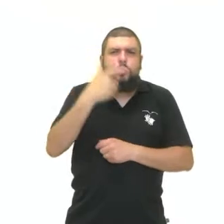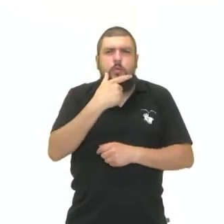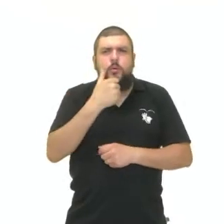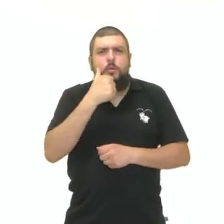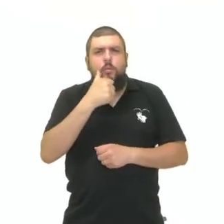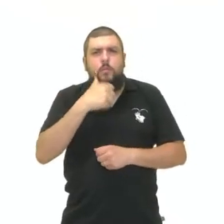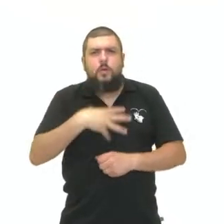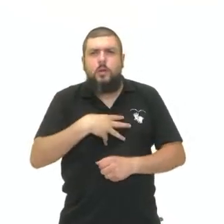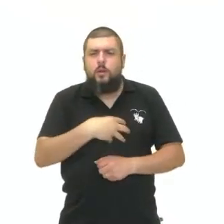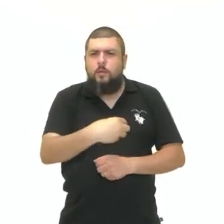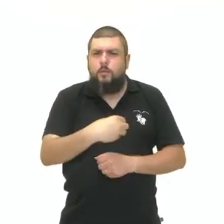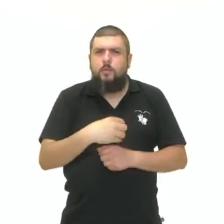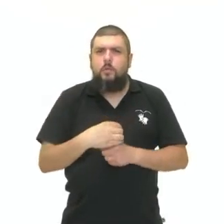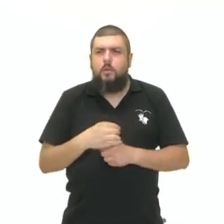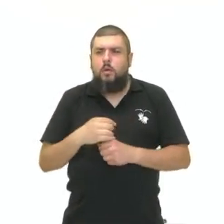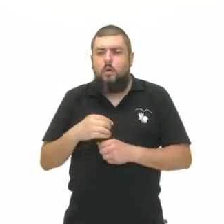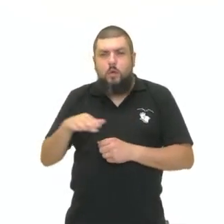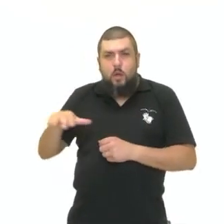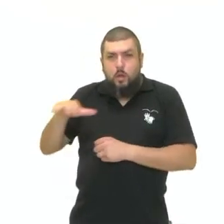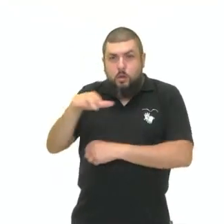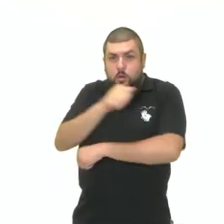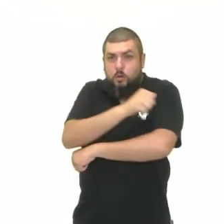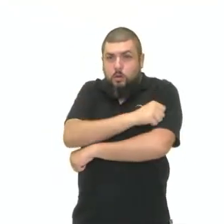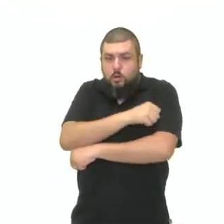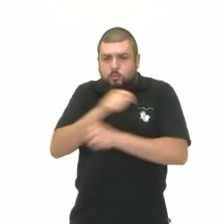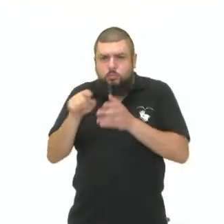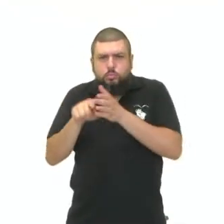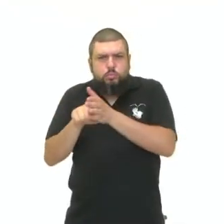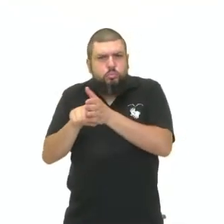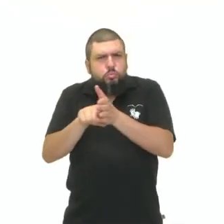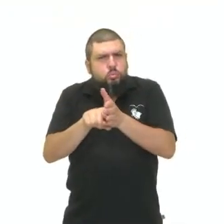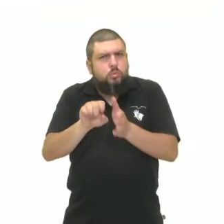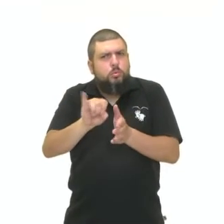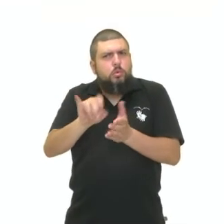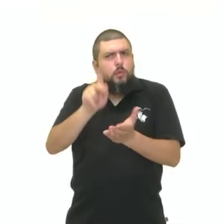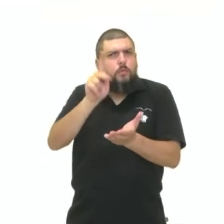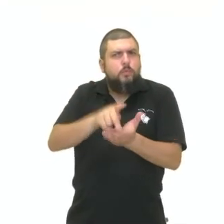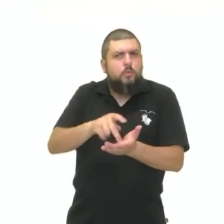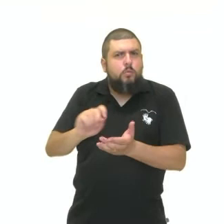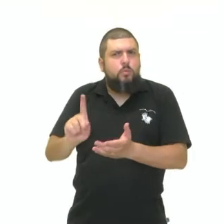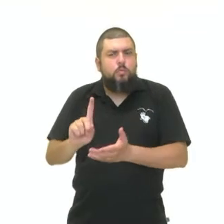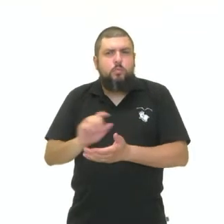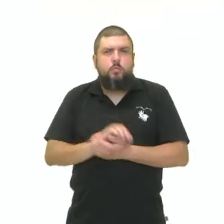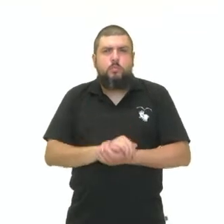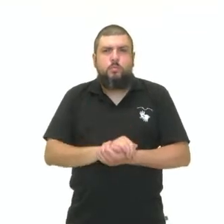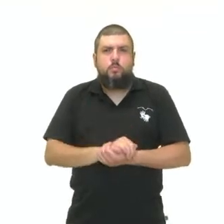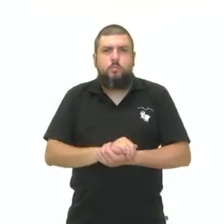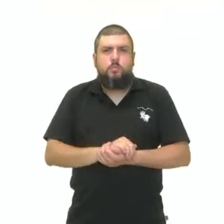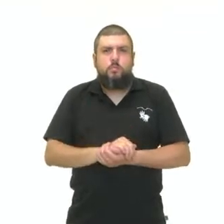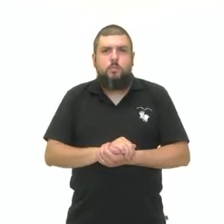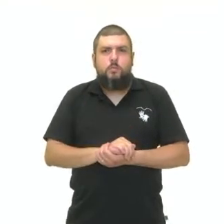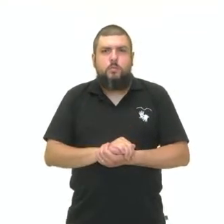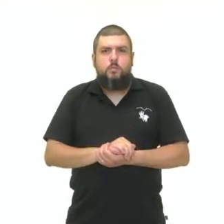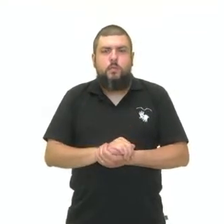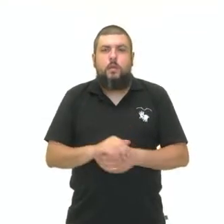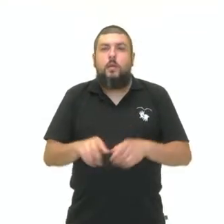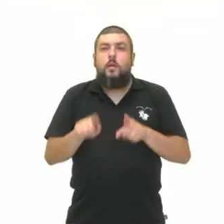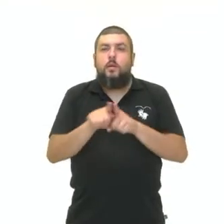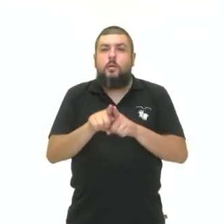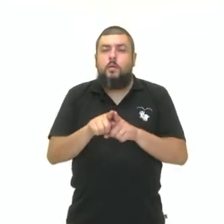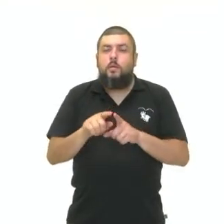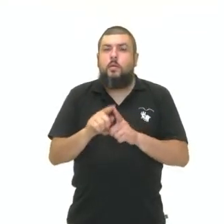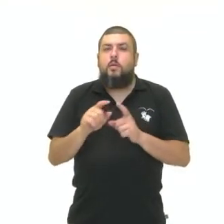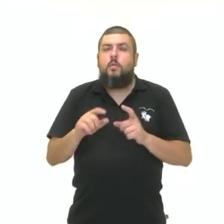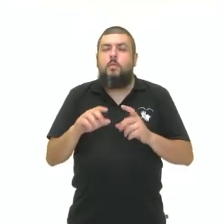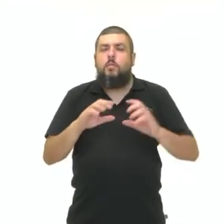e estão tentando tirar suas próprias conclusões pelos vídeos. Uma do cientista Stephen Hawking,